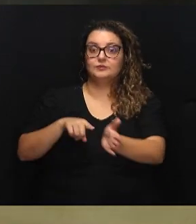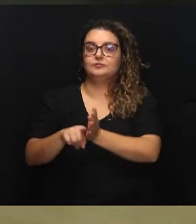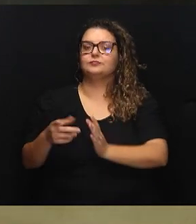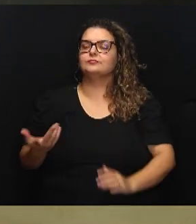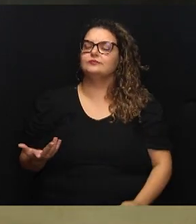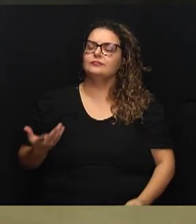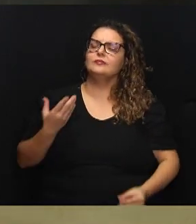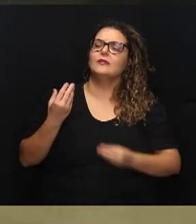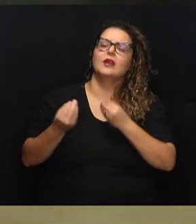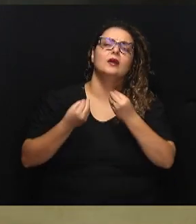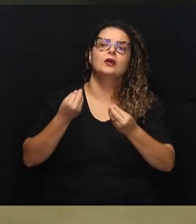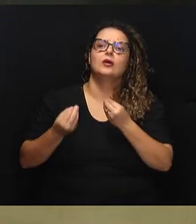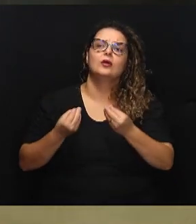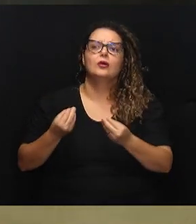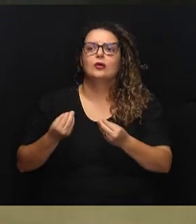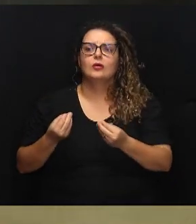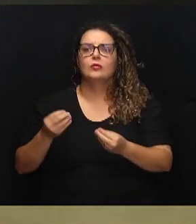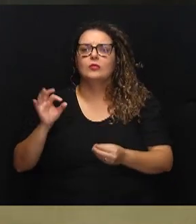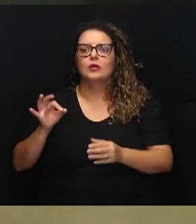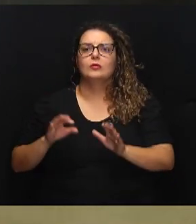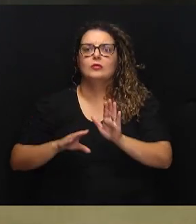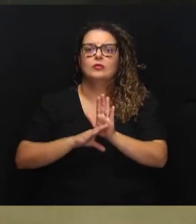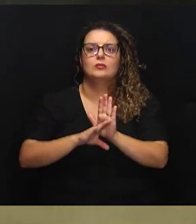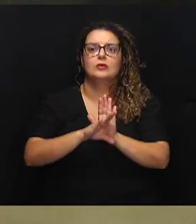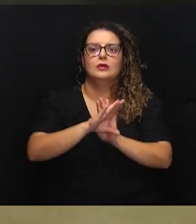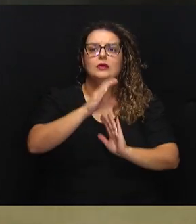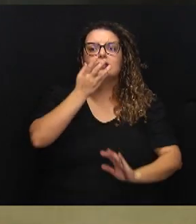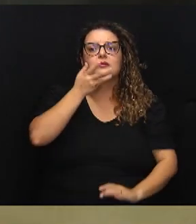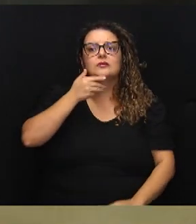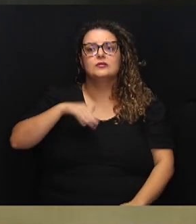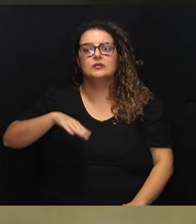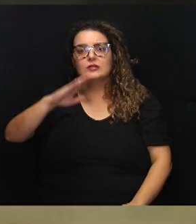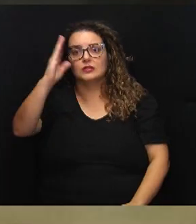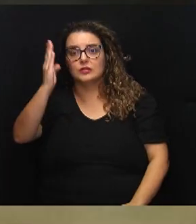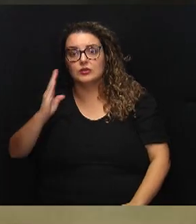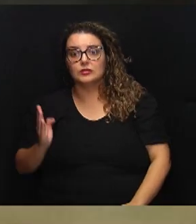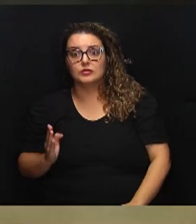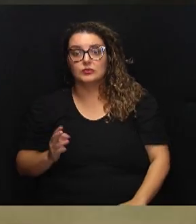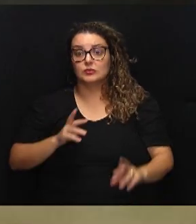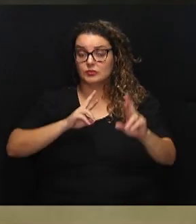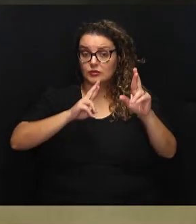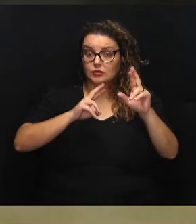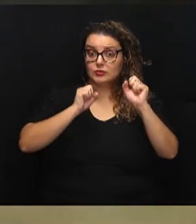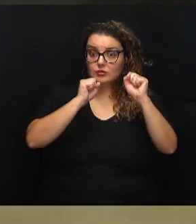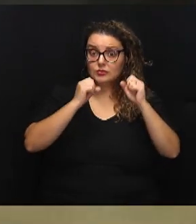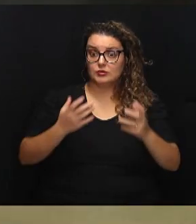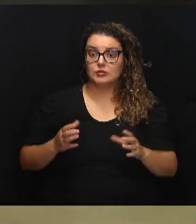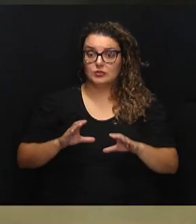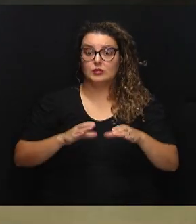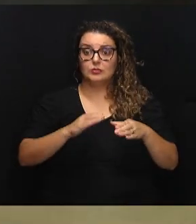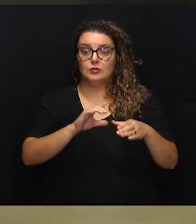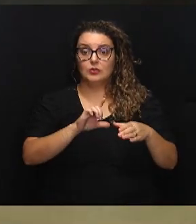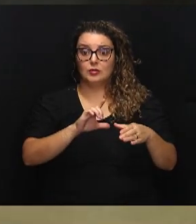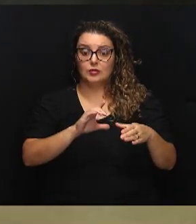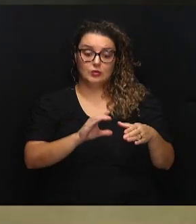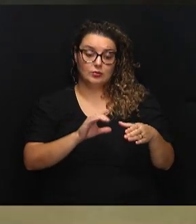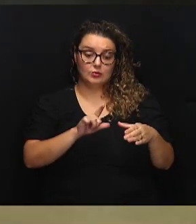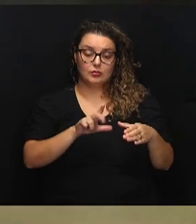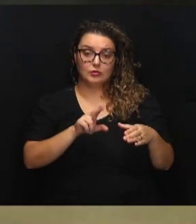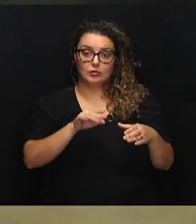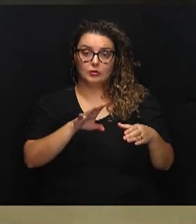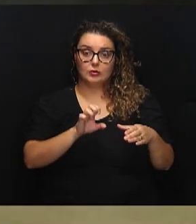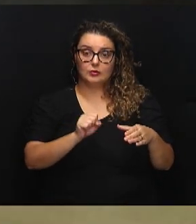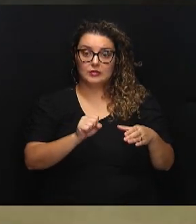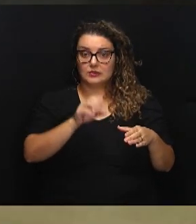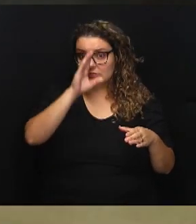que você observa a tendência crescente de crianças brasileiras, torcendo por clubes, né? E principalmente